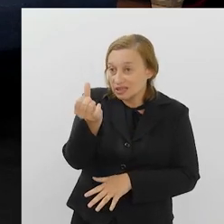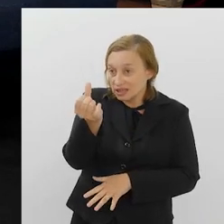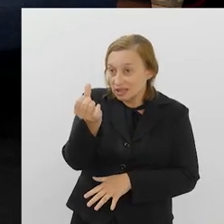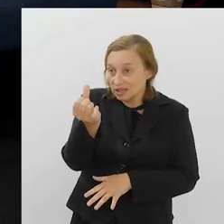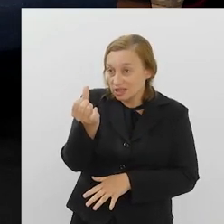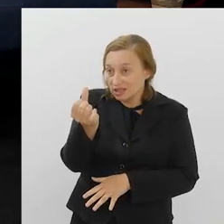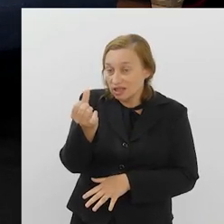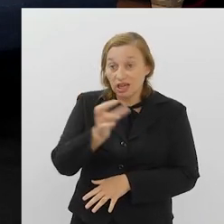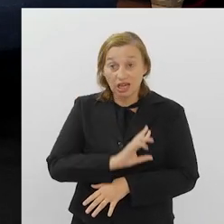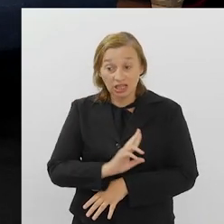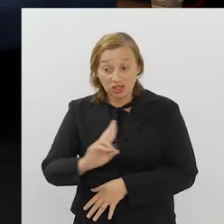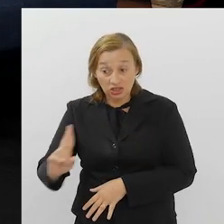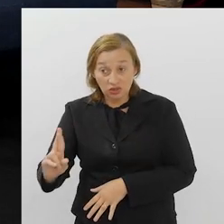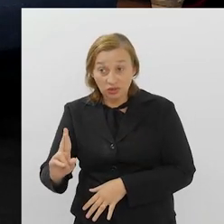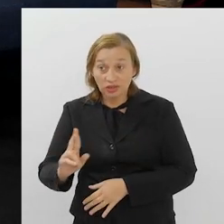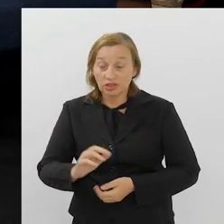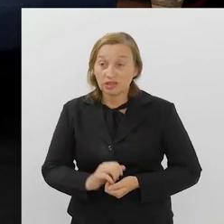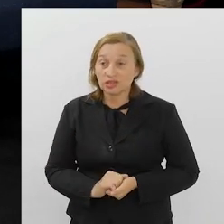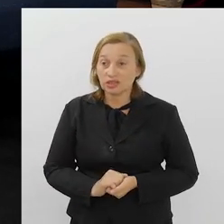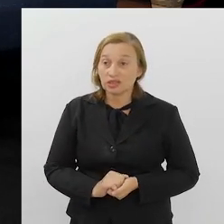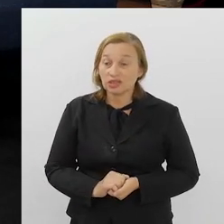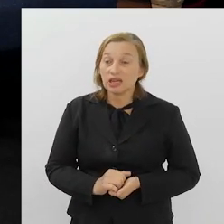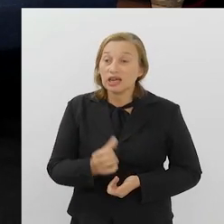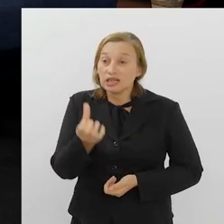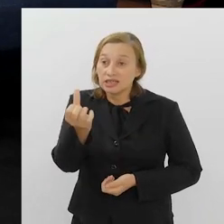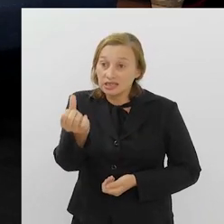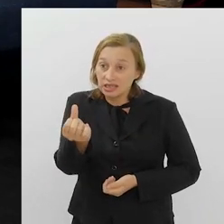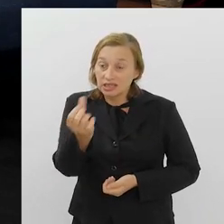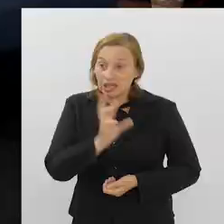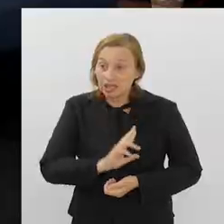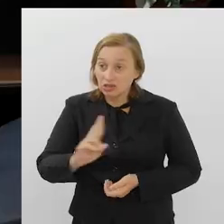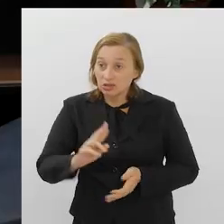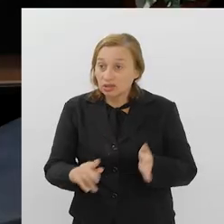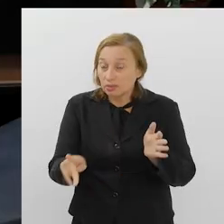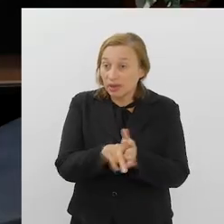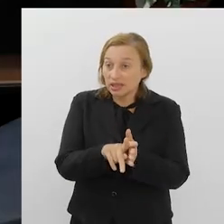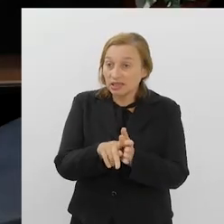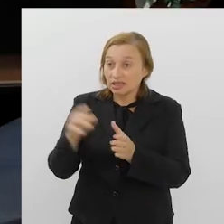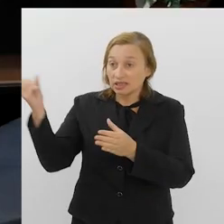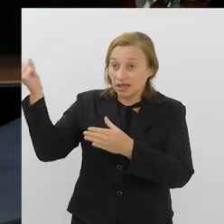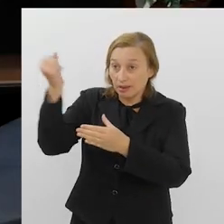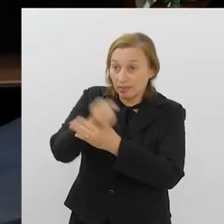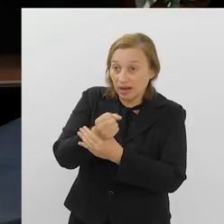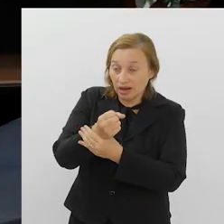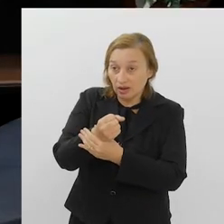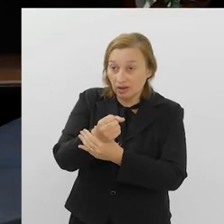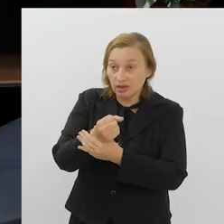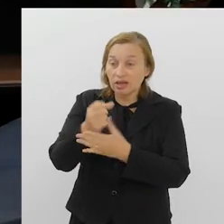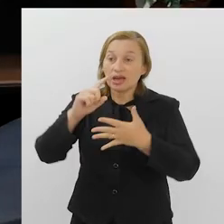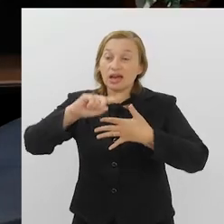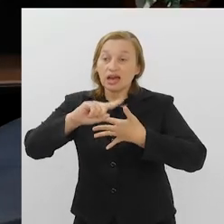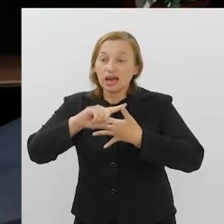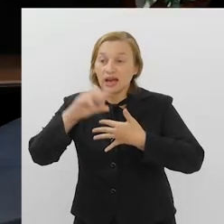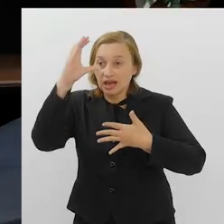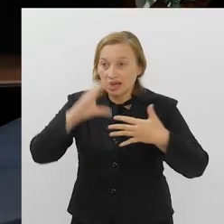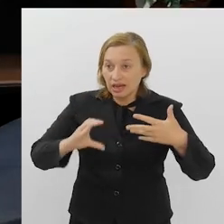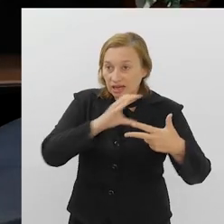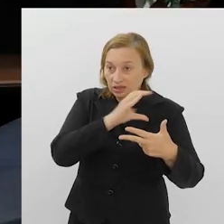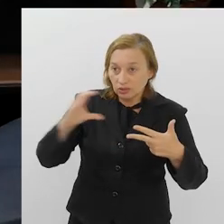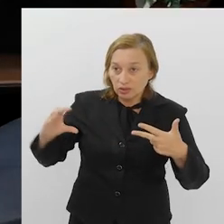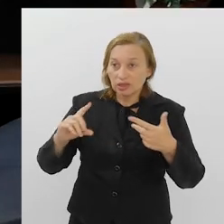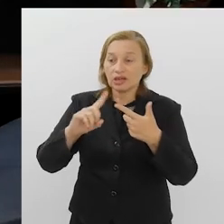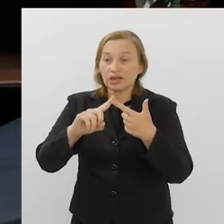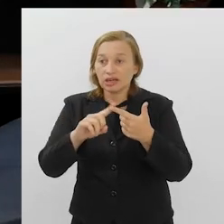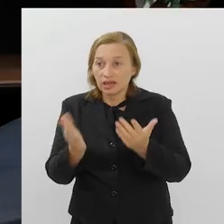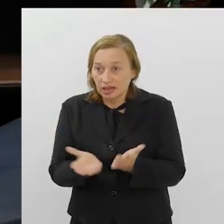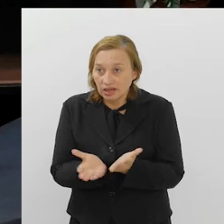nós teríamos seis religiões abraâmicas né seis religiões vindas de Abraão ali que seria o